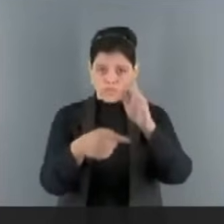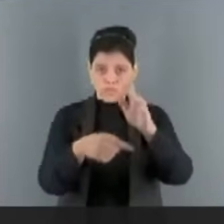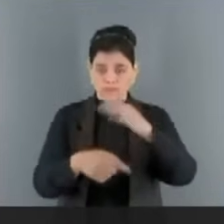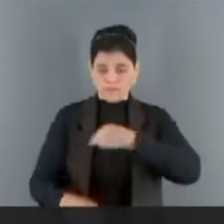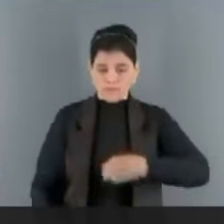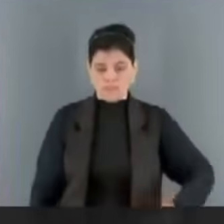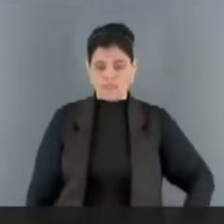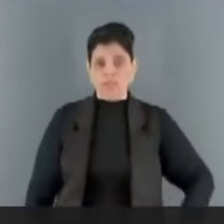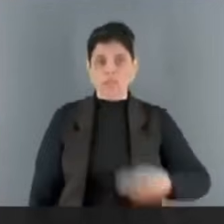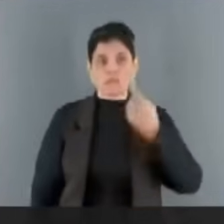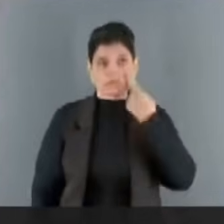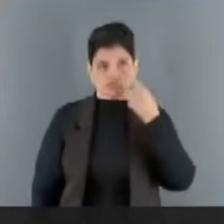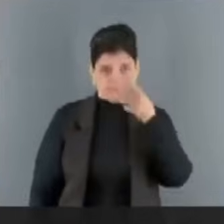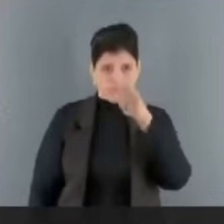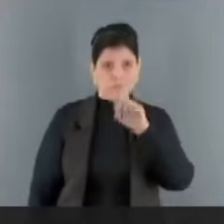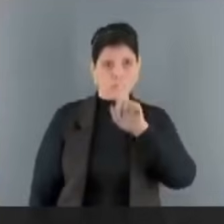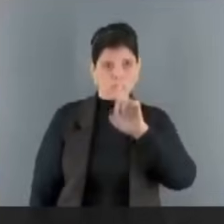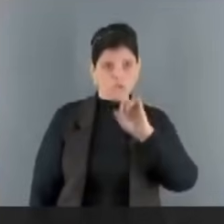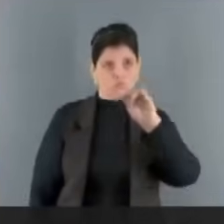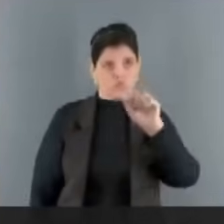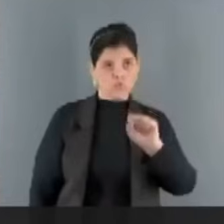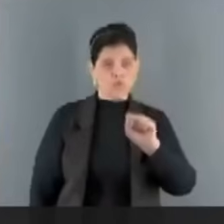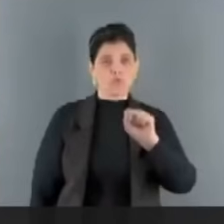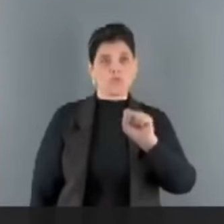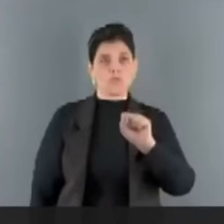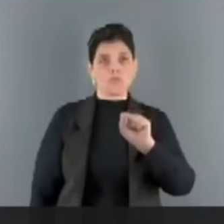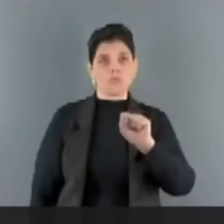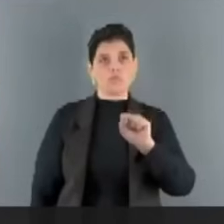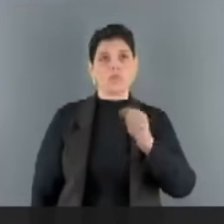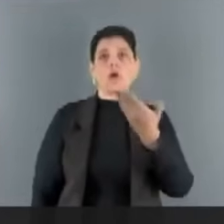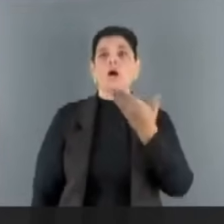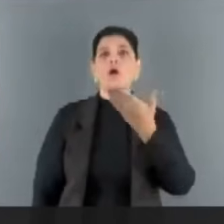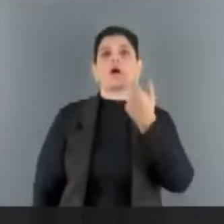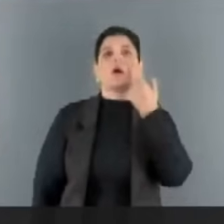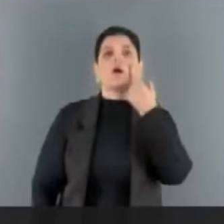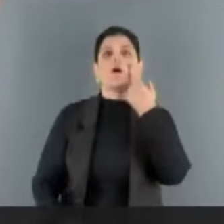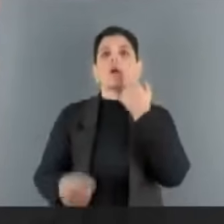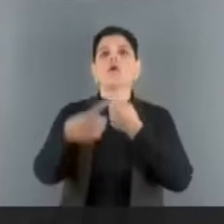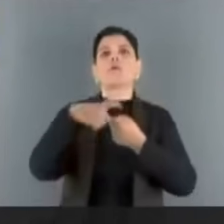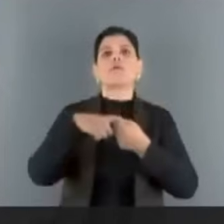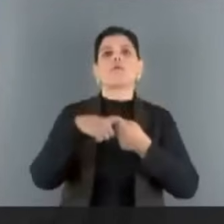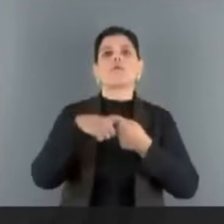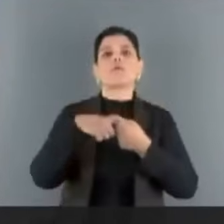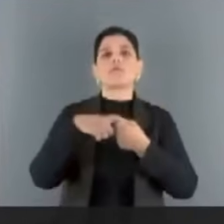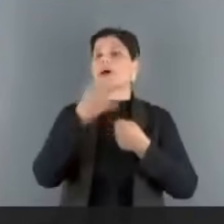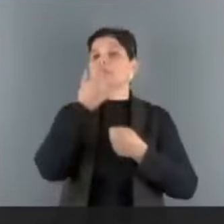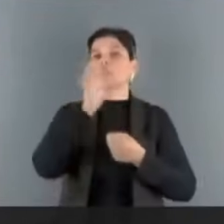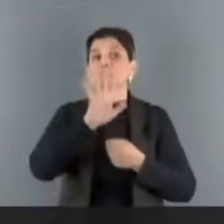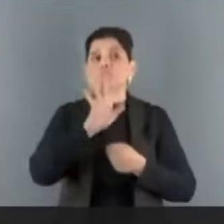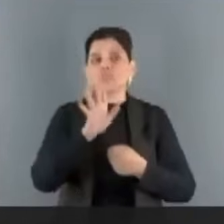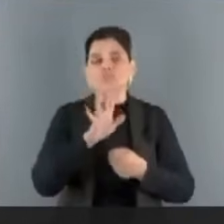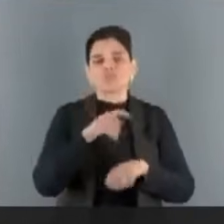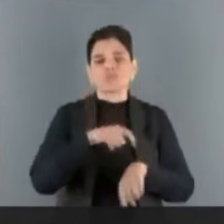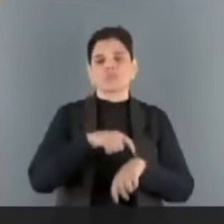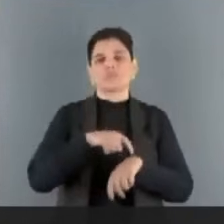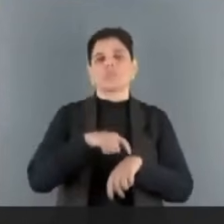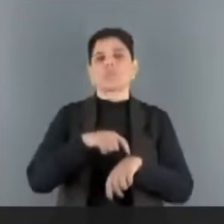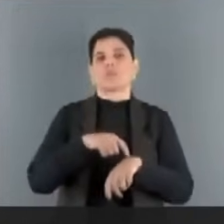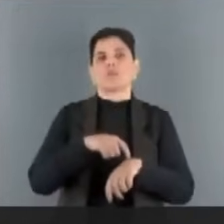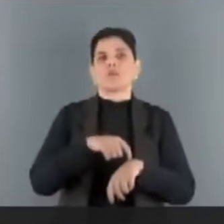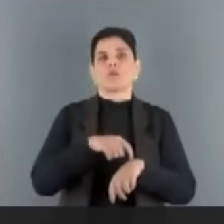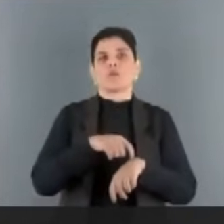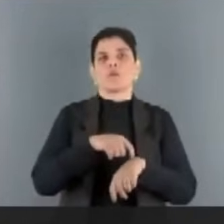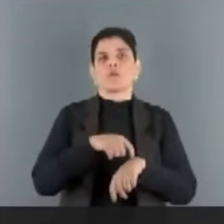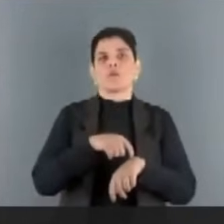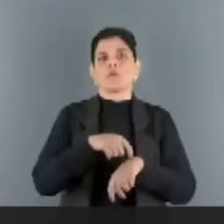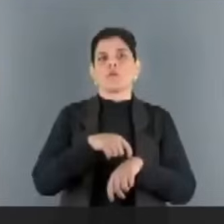senhor aparece no vídeo chegando lá, agora está difícil o vídeo, né? Por volta das 16 horas.